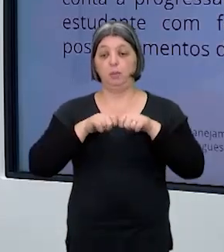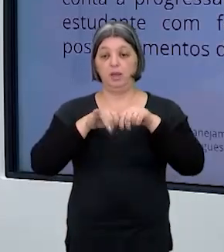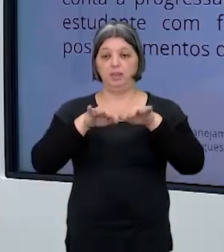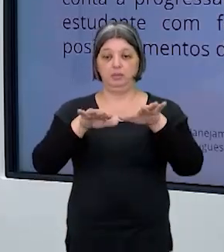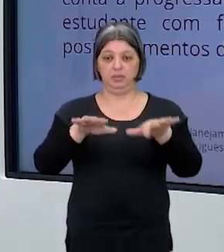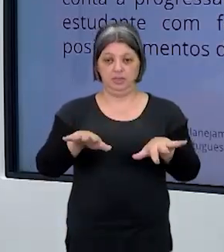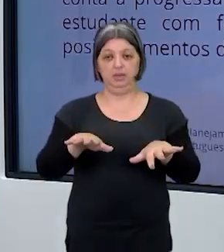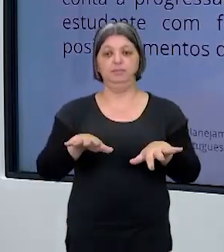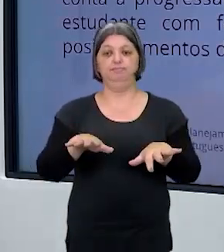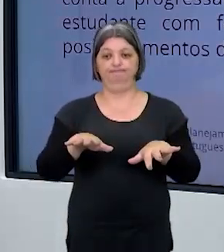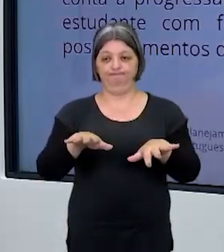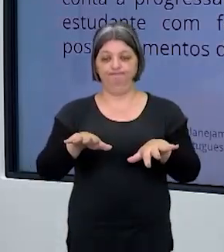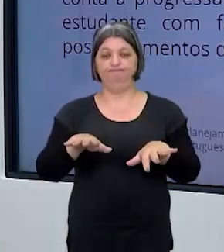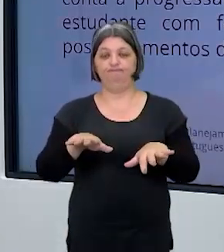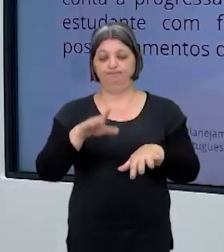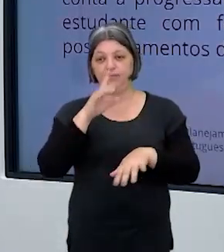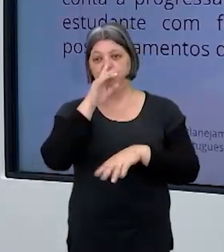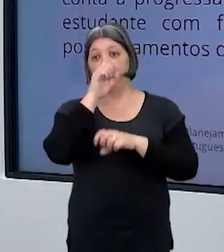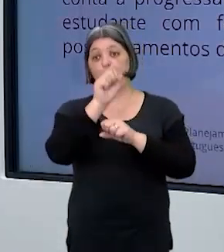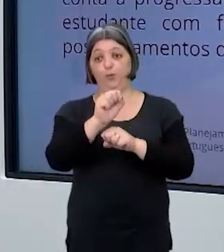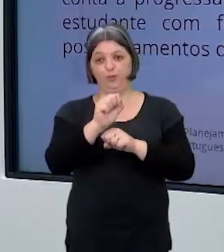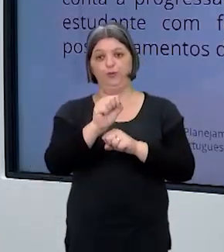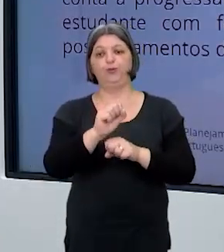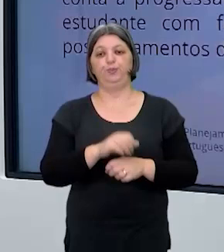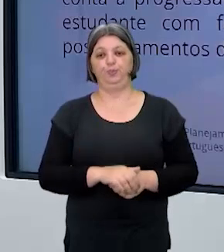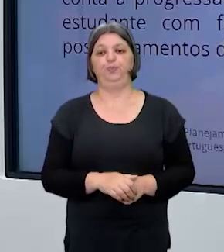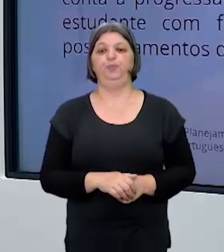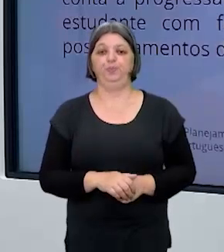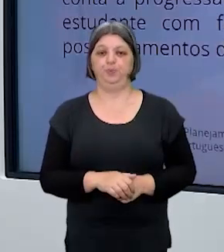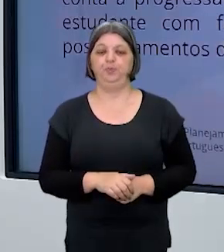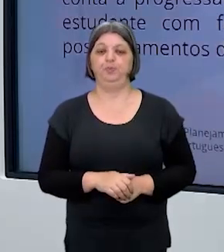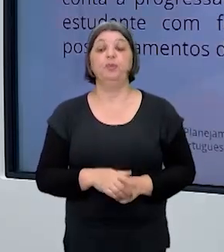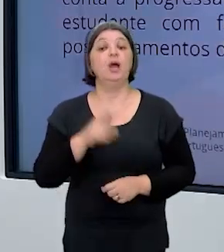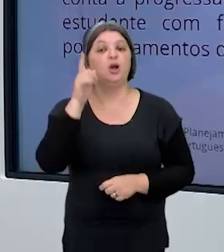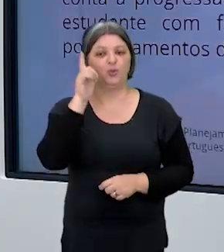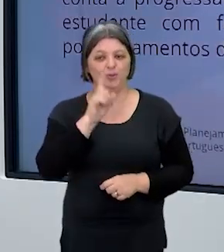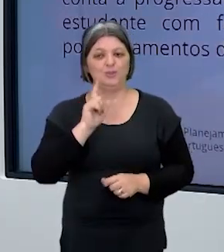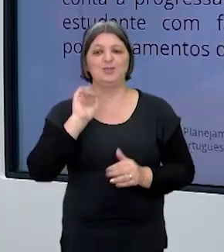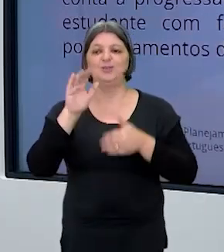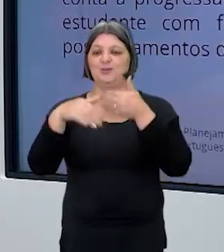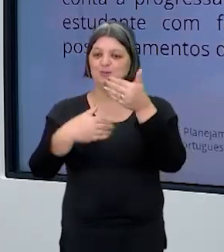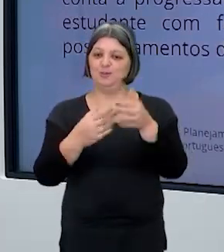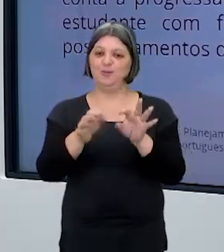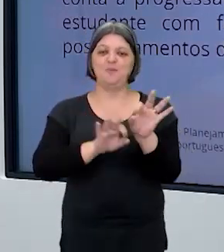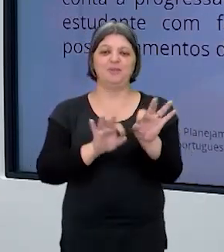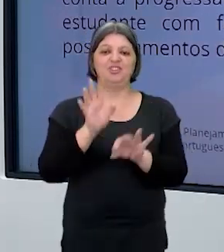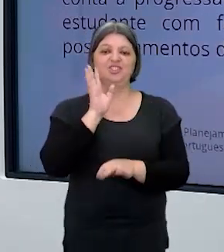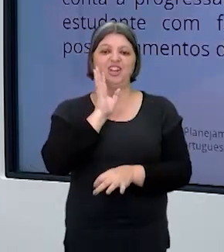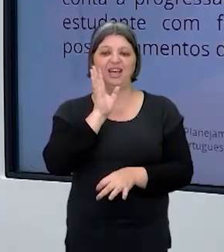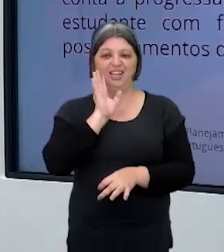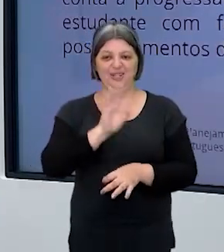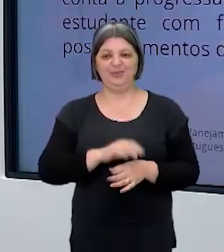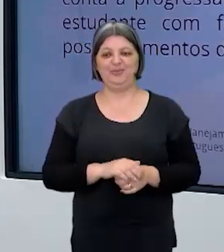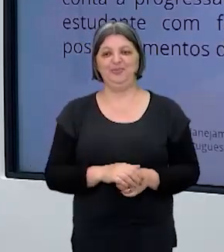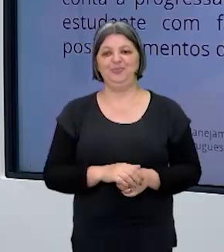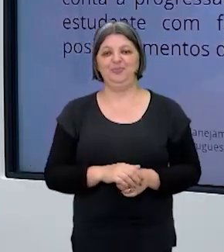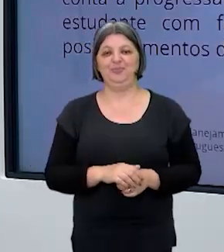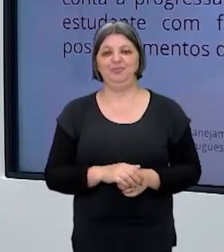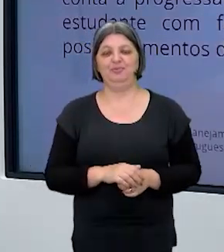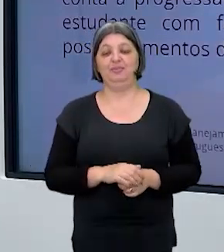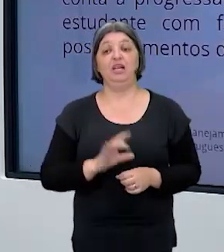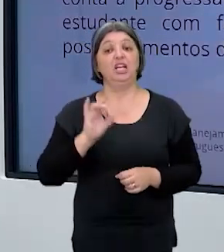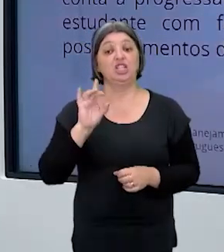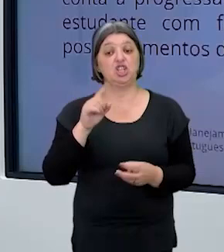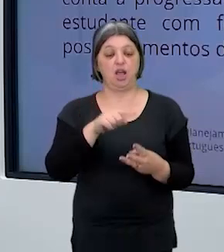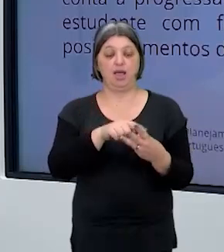naquele momento mais intenso, e conseguiram desenvolver um projeto bem legal. E vocês viram aí que foram apenas